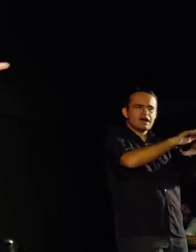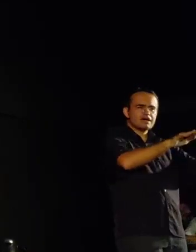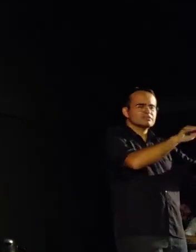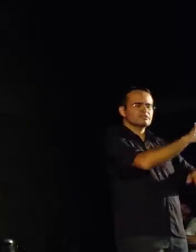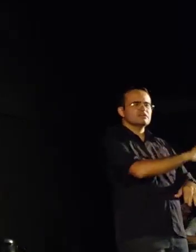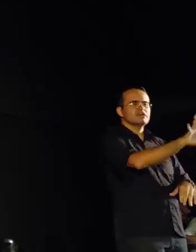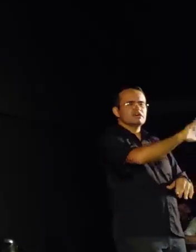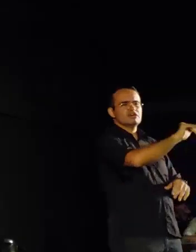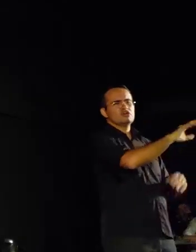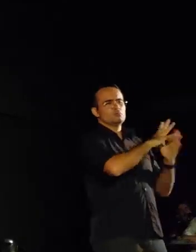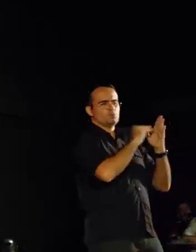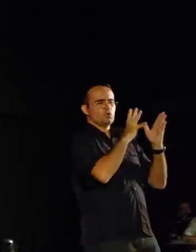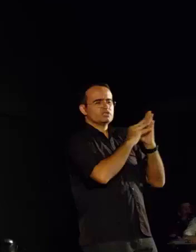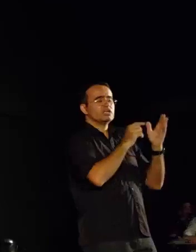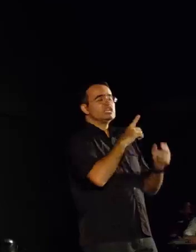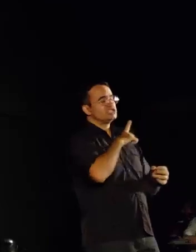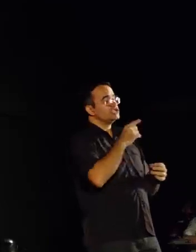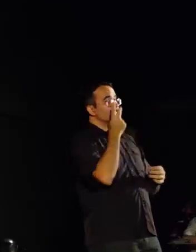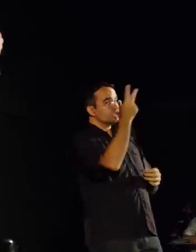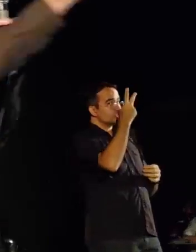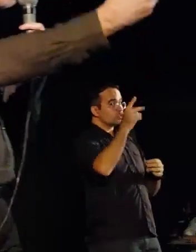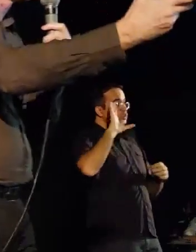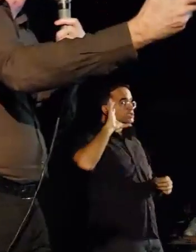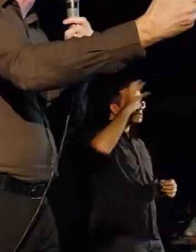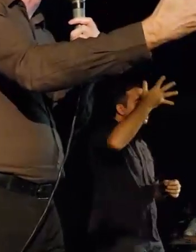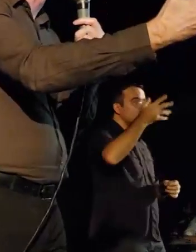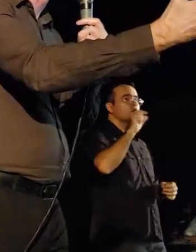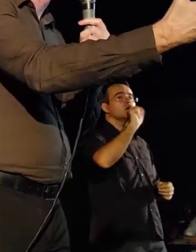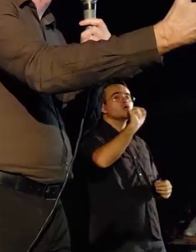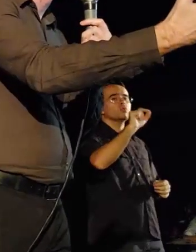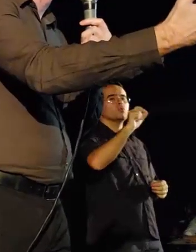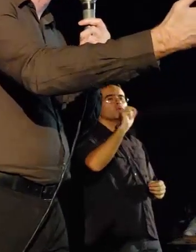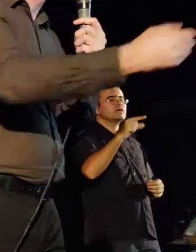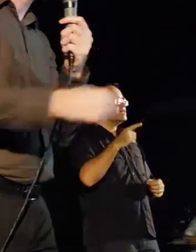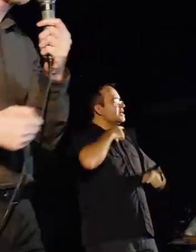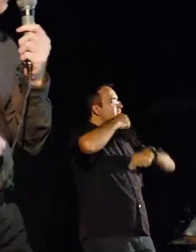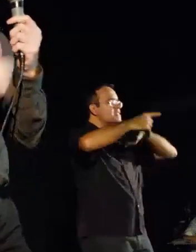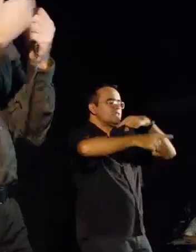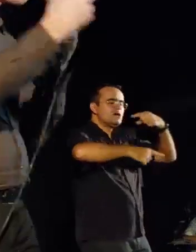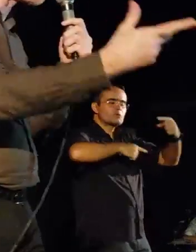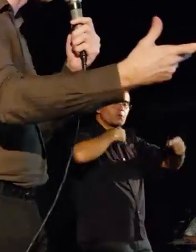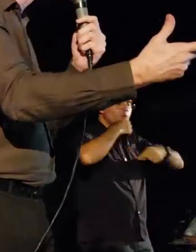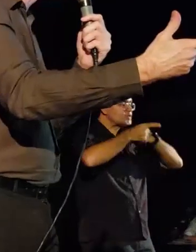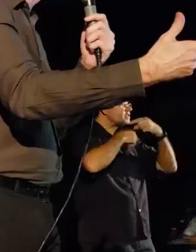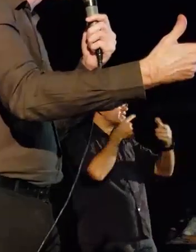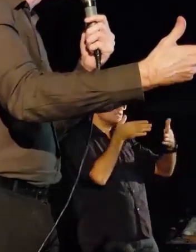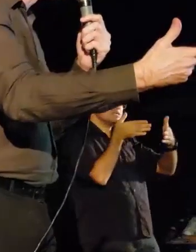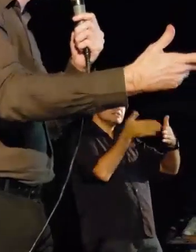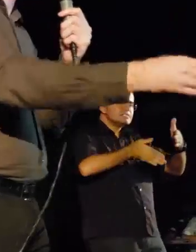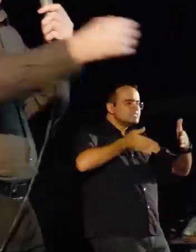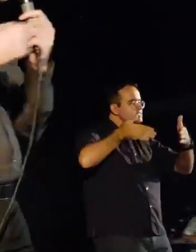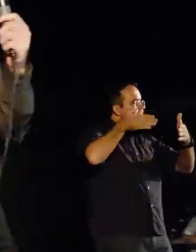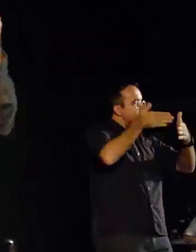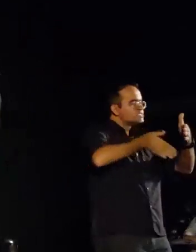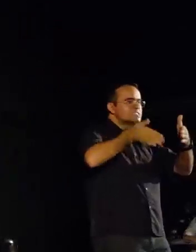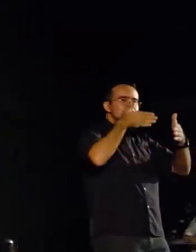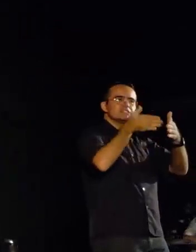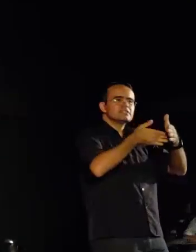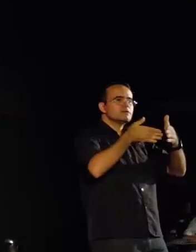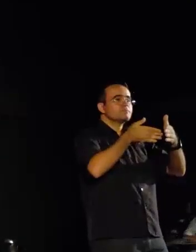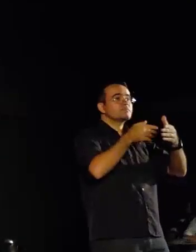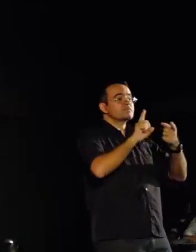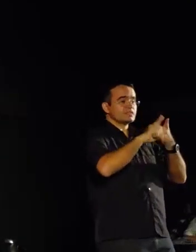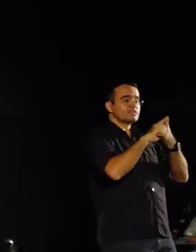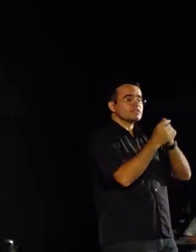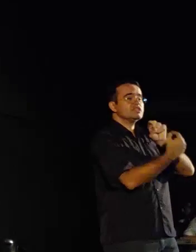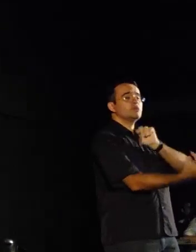duas consequências. A primeira não dava para avançar muito, não dava para ir muito para frente, mas também não dava para ir muito para